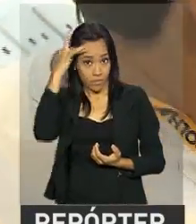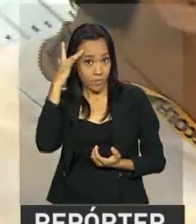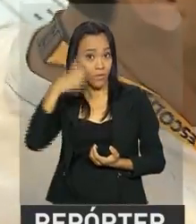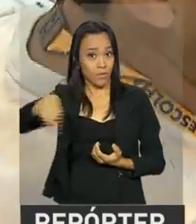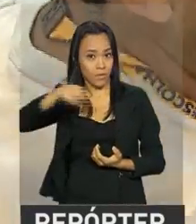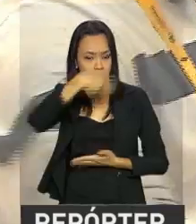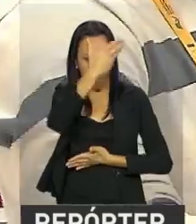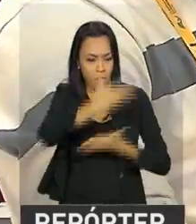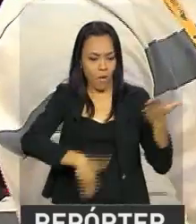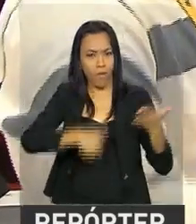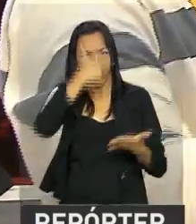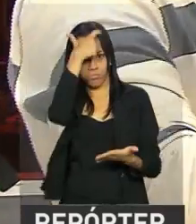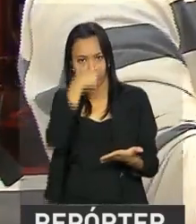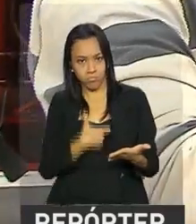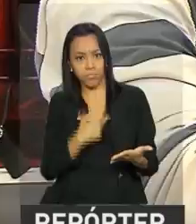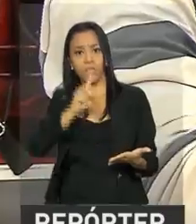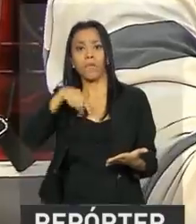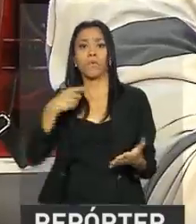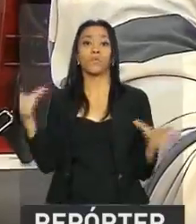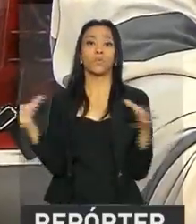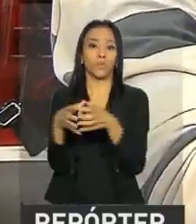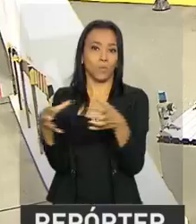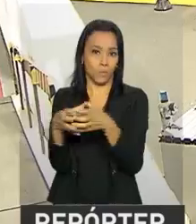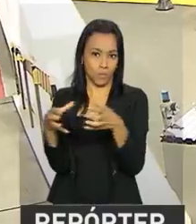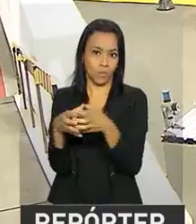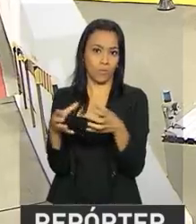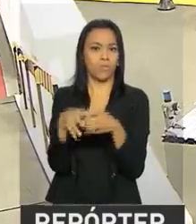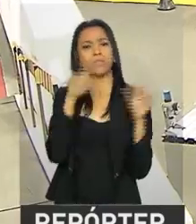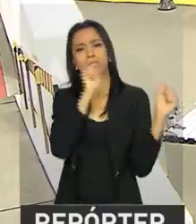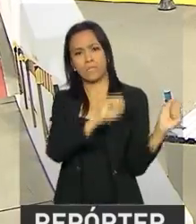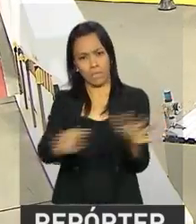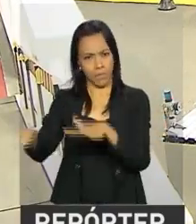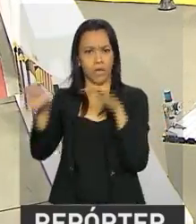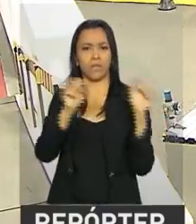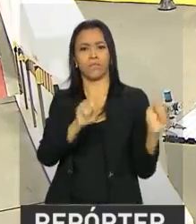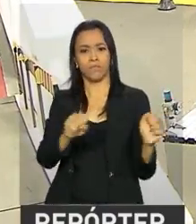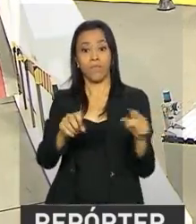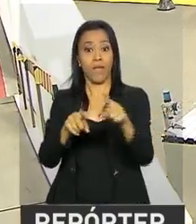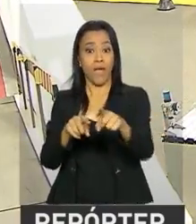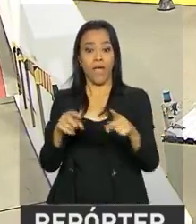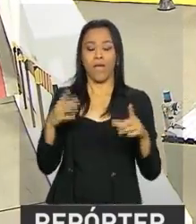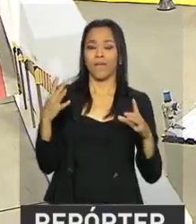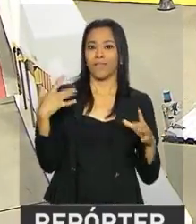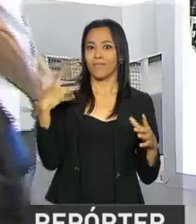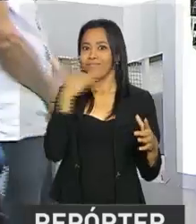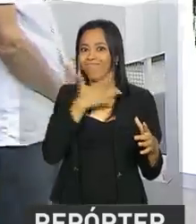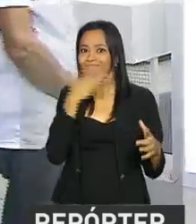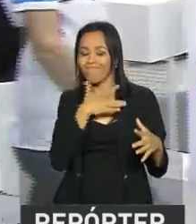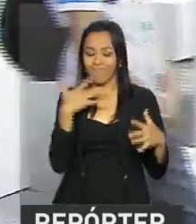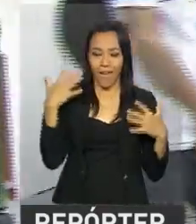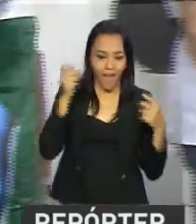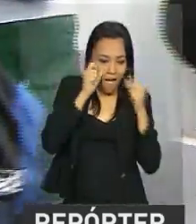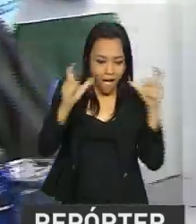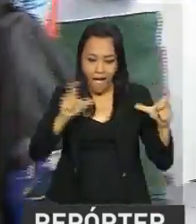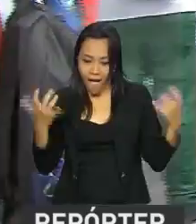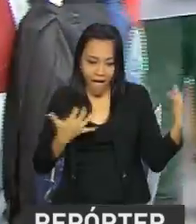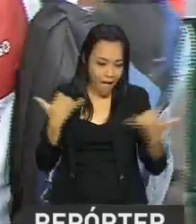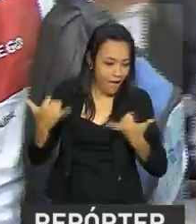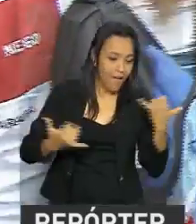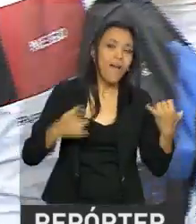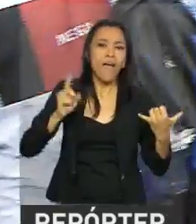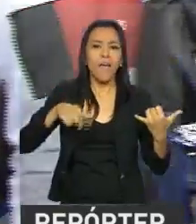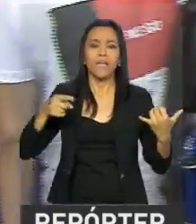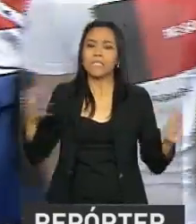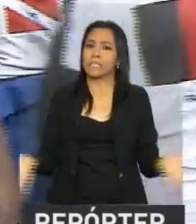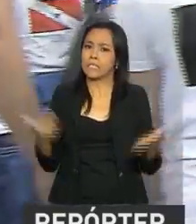provas individuais e de equipe durante toda a semana. O que parece uma grande diversão é, na verdade, um instrumento muito útil para